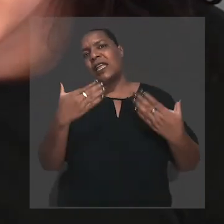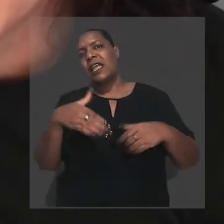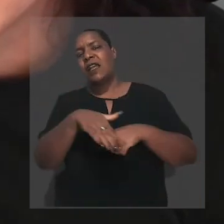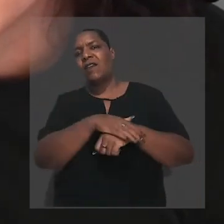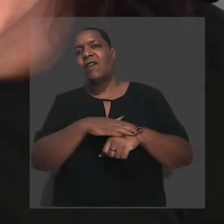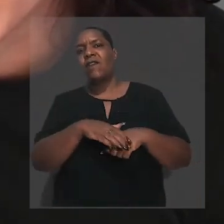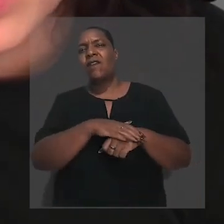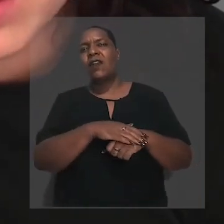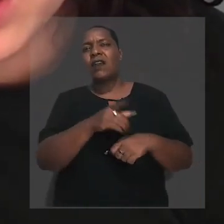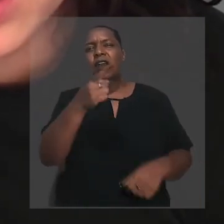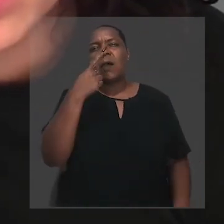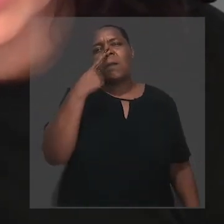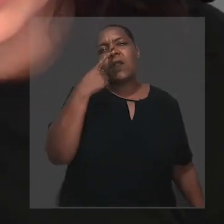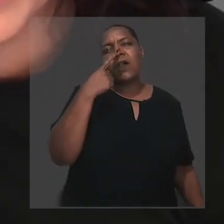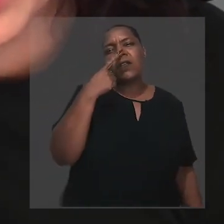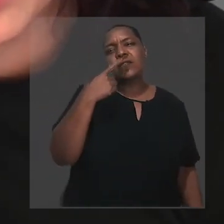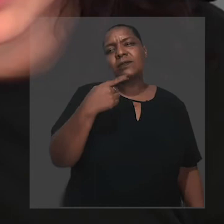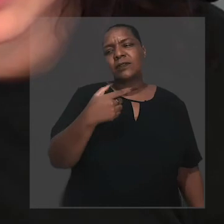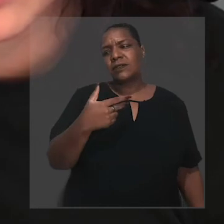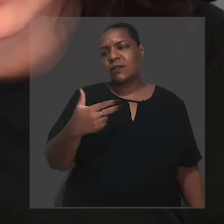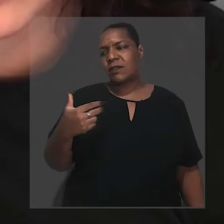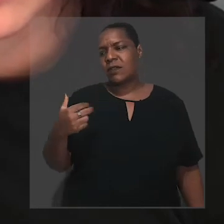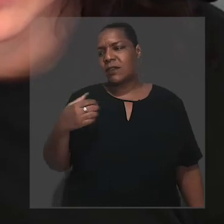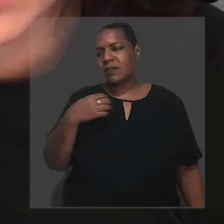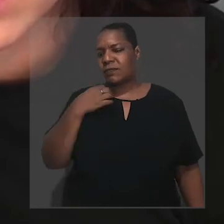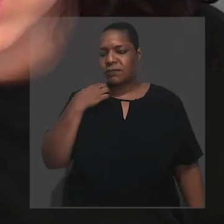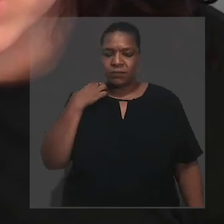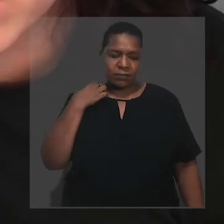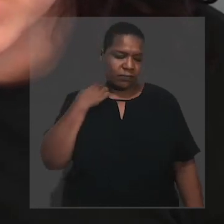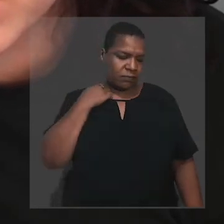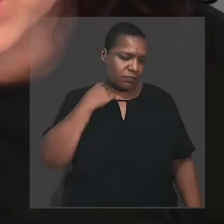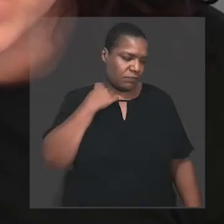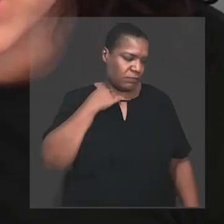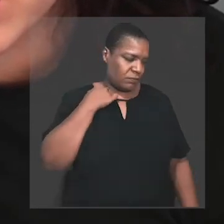falar com você, me sentir próxima de alguém...